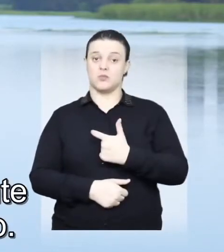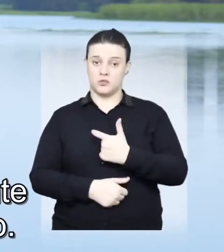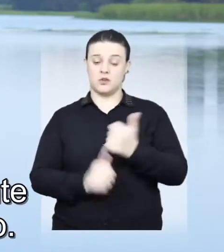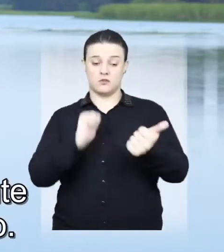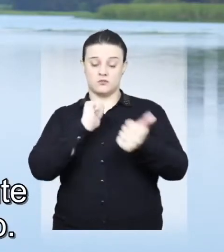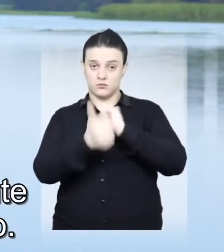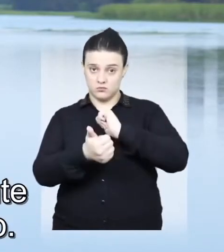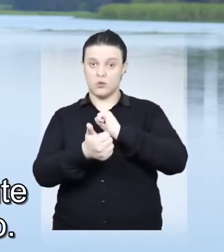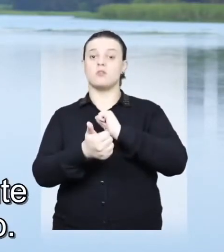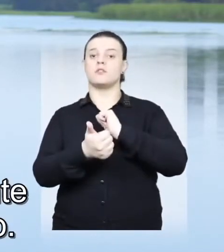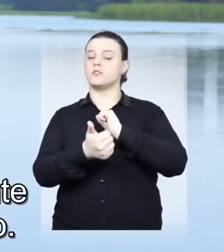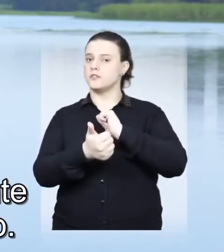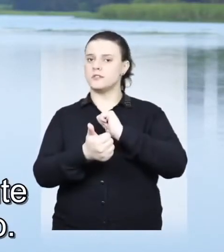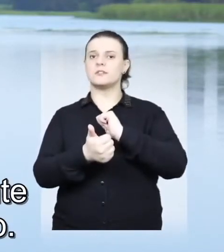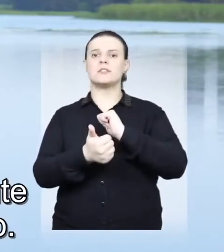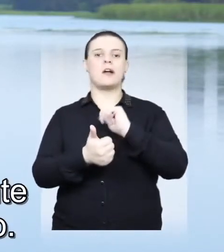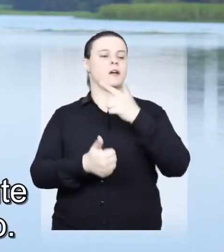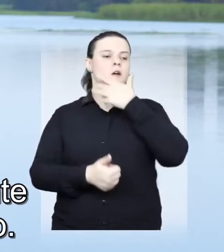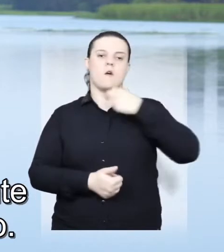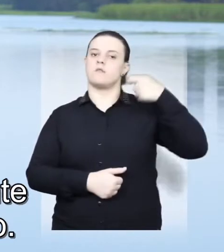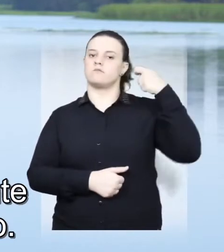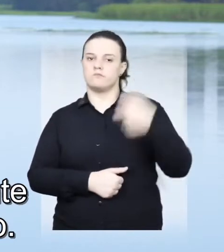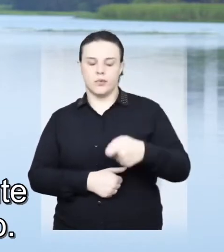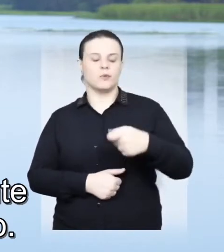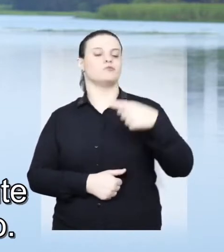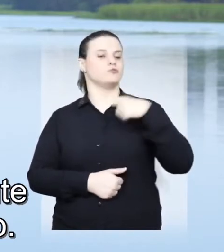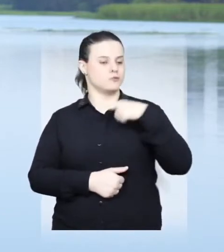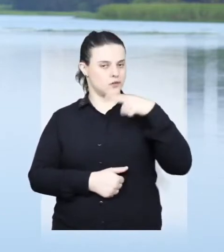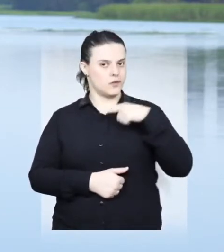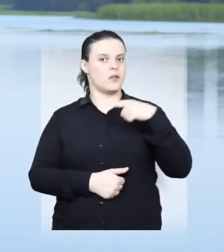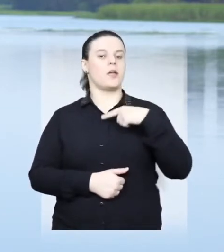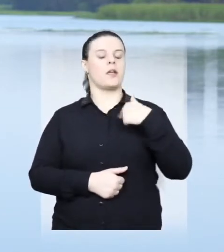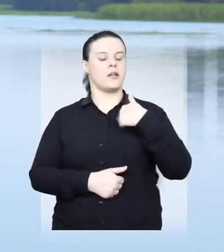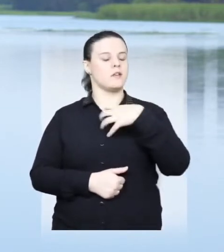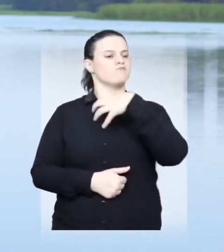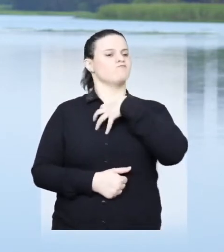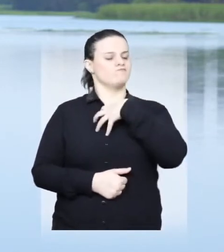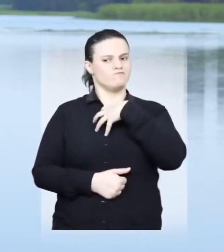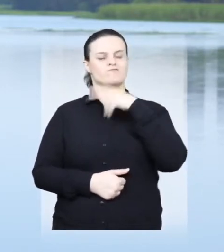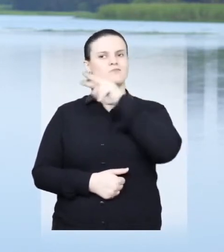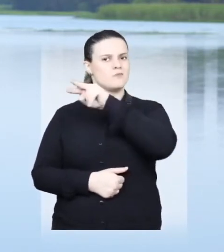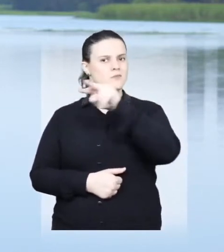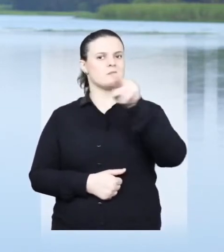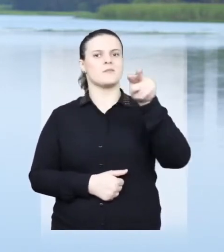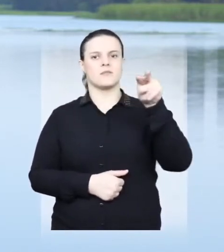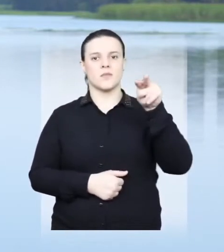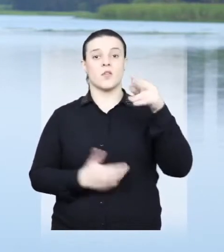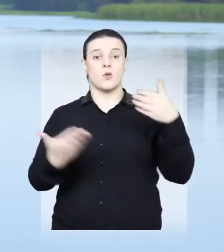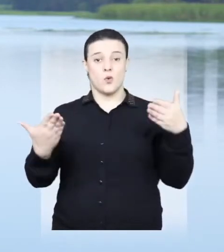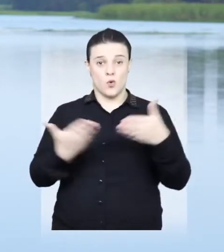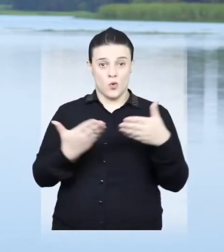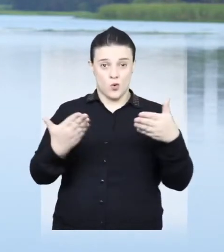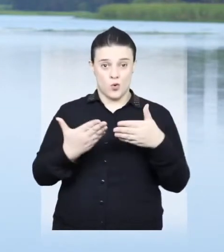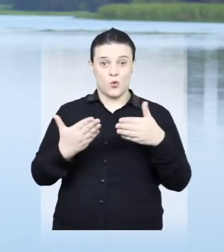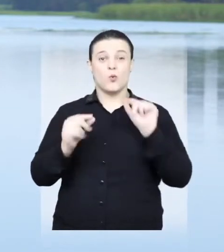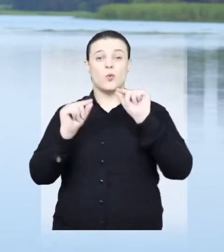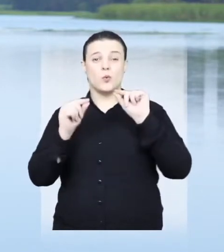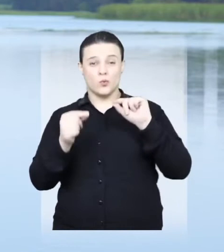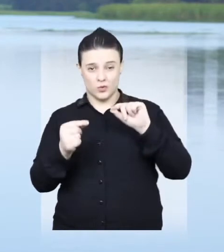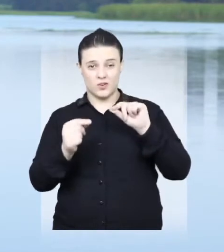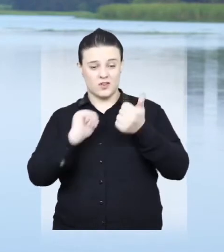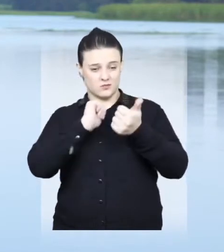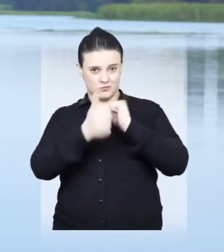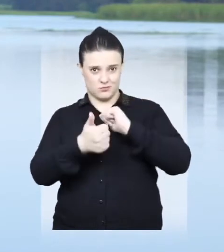esporte literalmente é o machismo, é a valorização. Eu vejo que hoje o